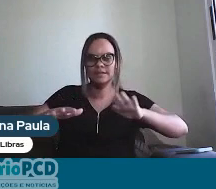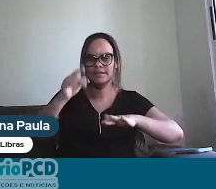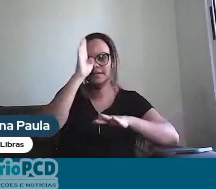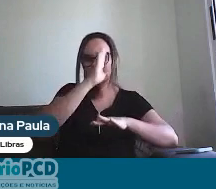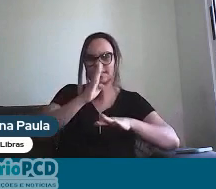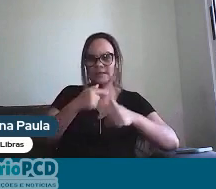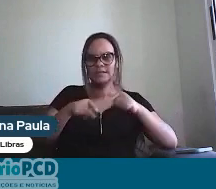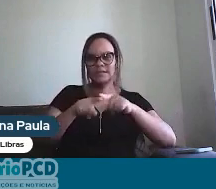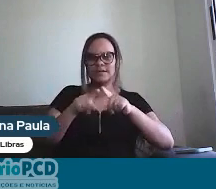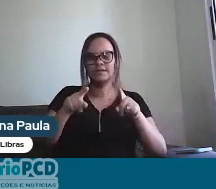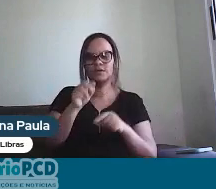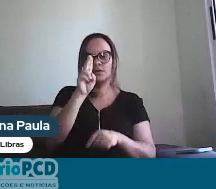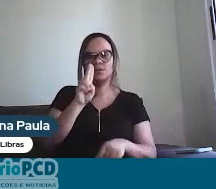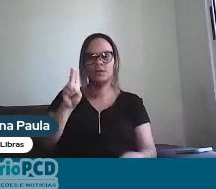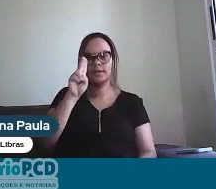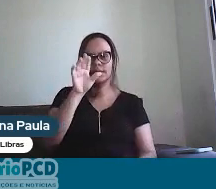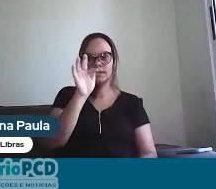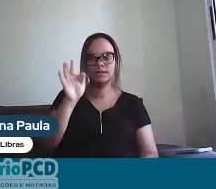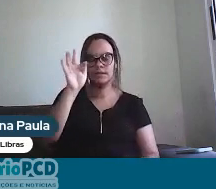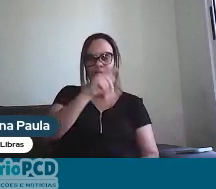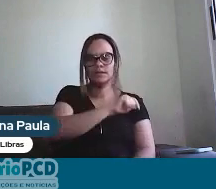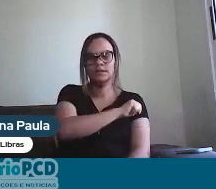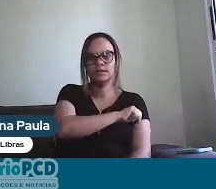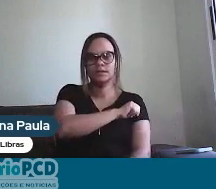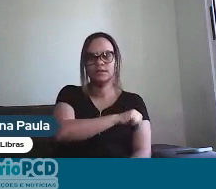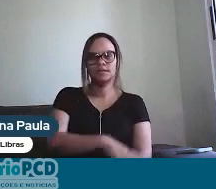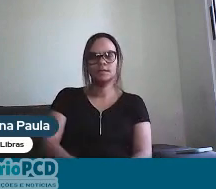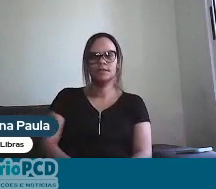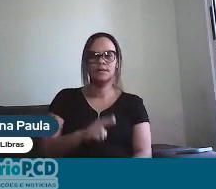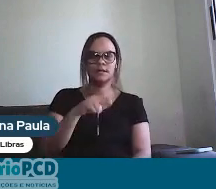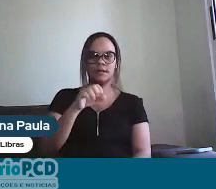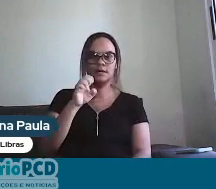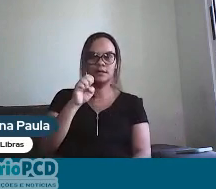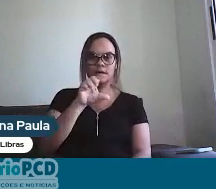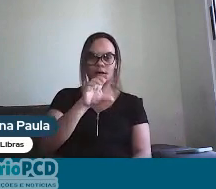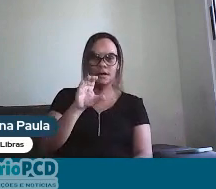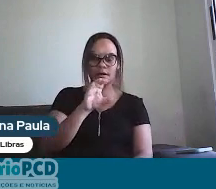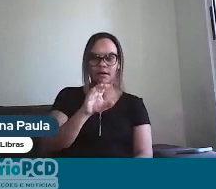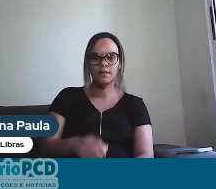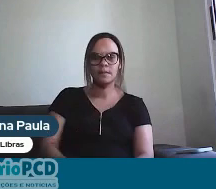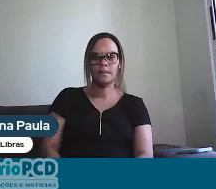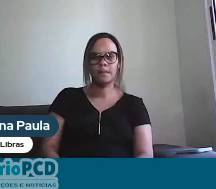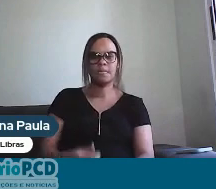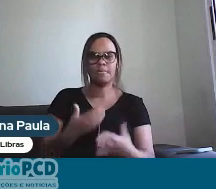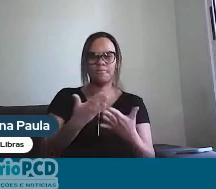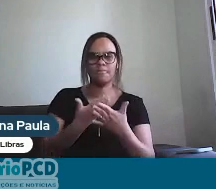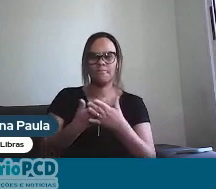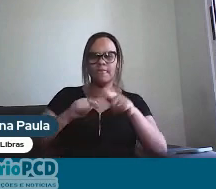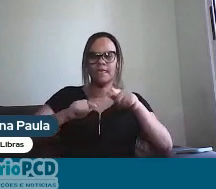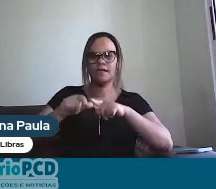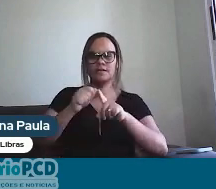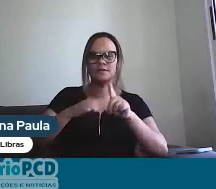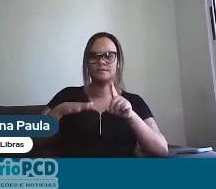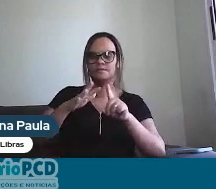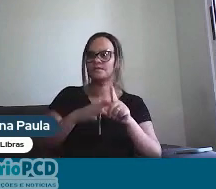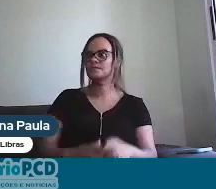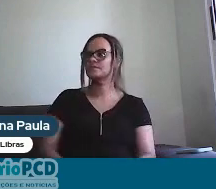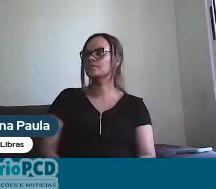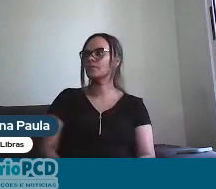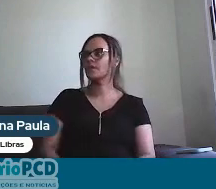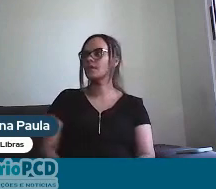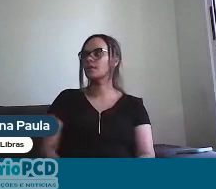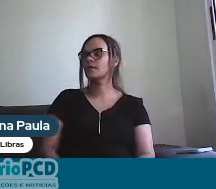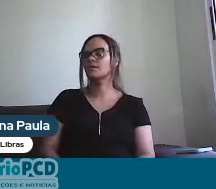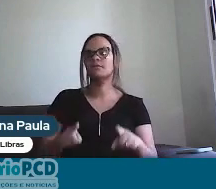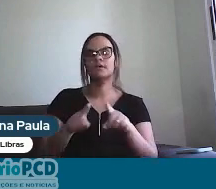à Universidade Federal do Rio de Janeiro e o IETS, né, Instituto de Estudos em Trabalho e Sociedade. E então a